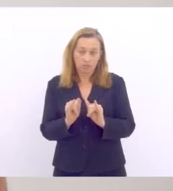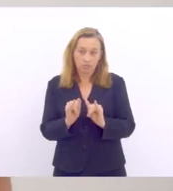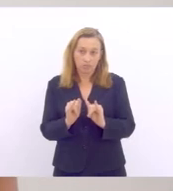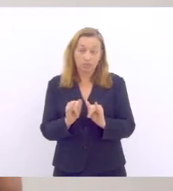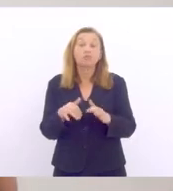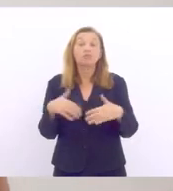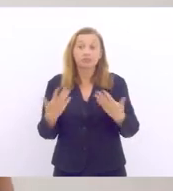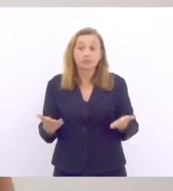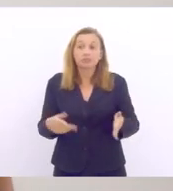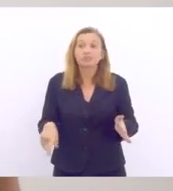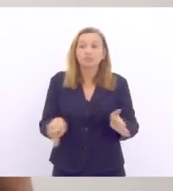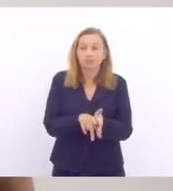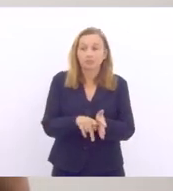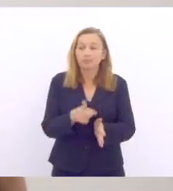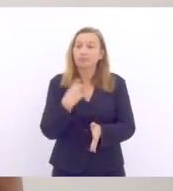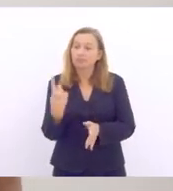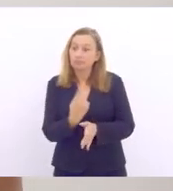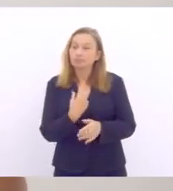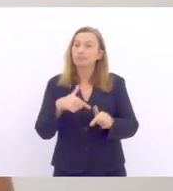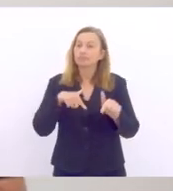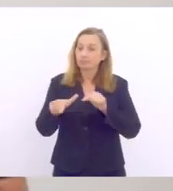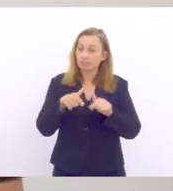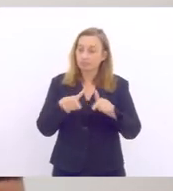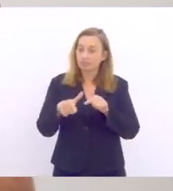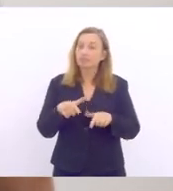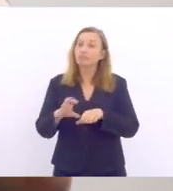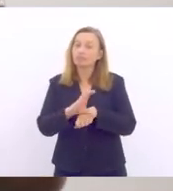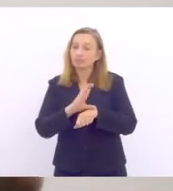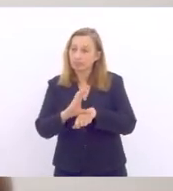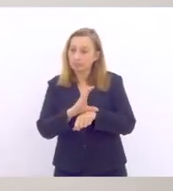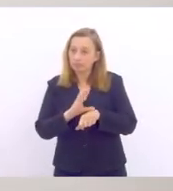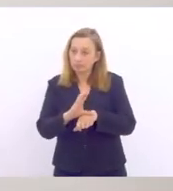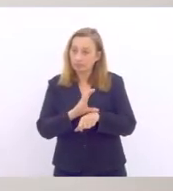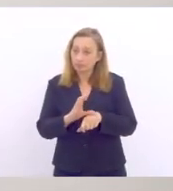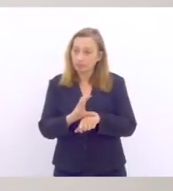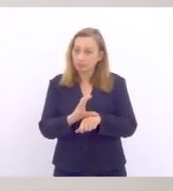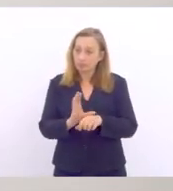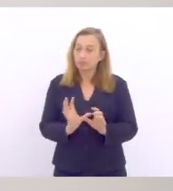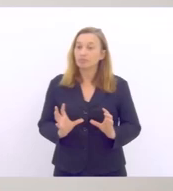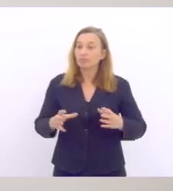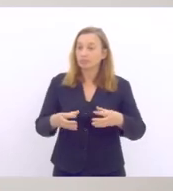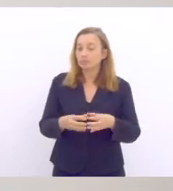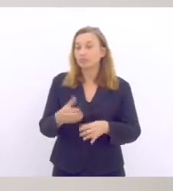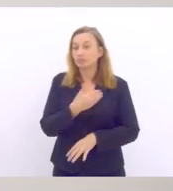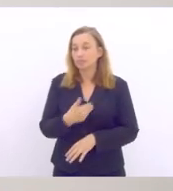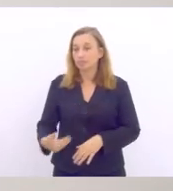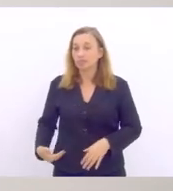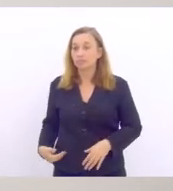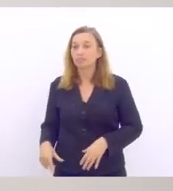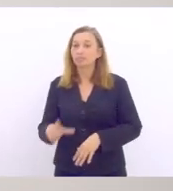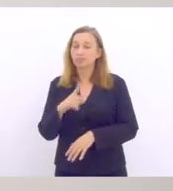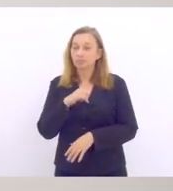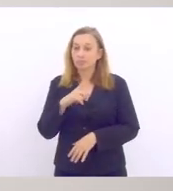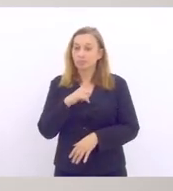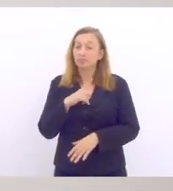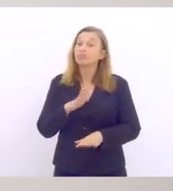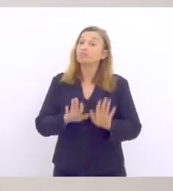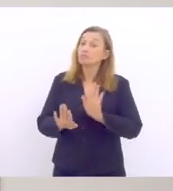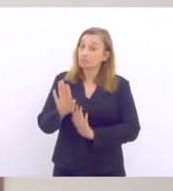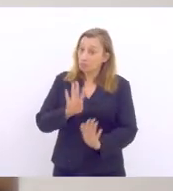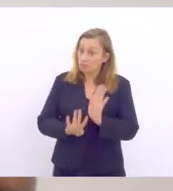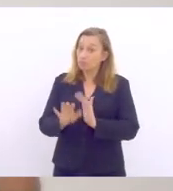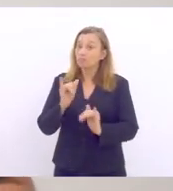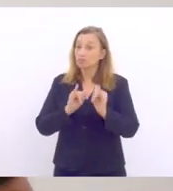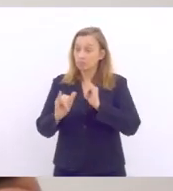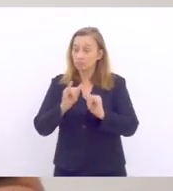Então, faz parte da nossa atribuição constitucional e como órgão público ter cuidado com isso.